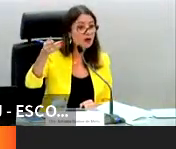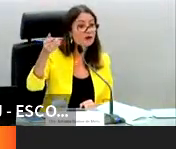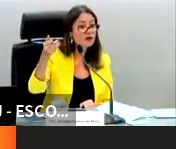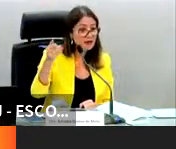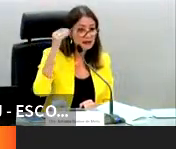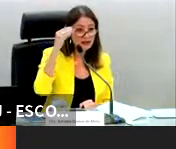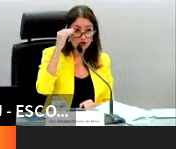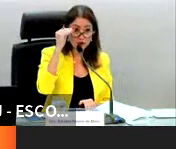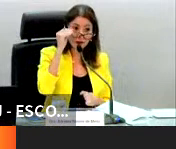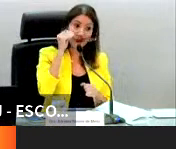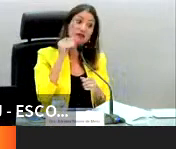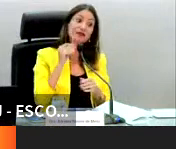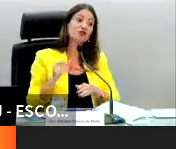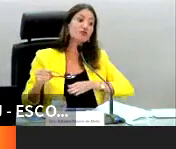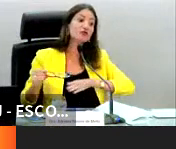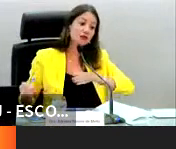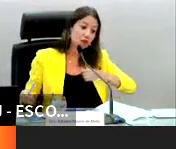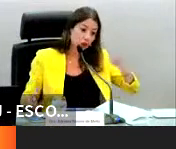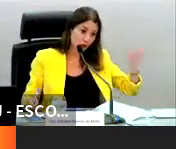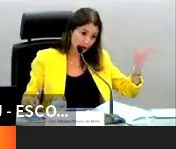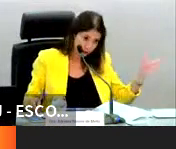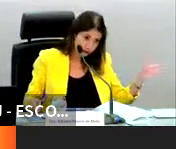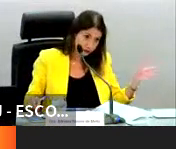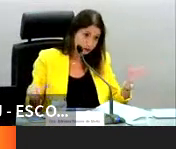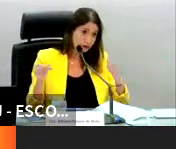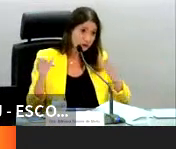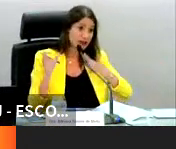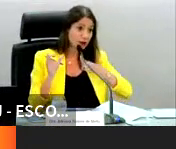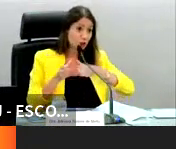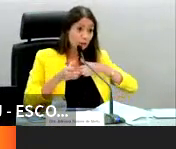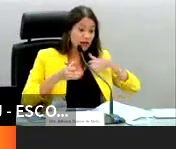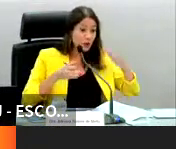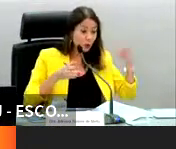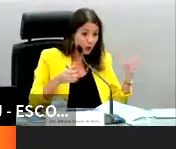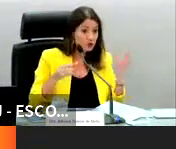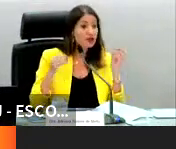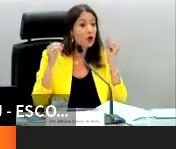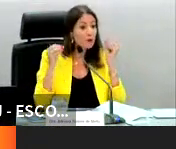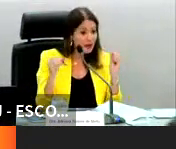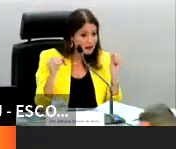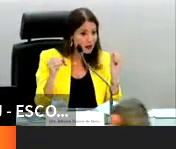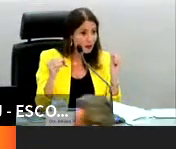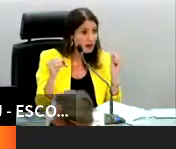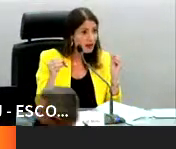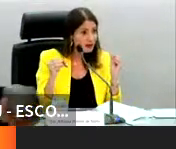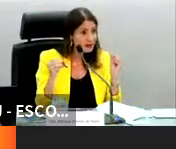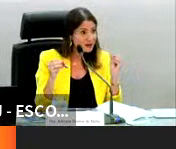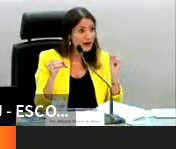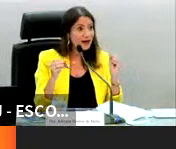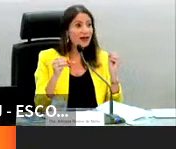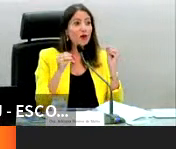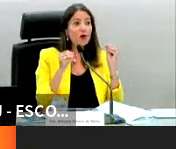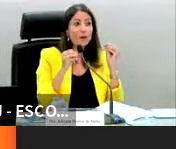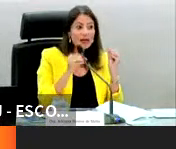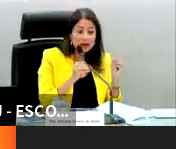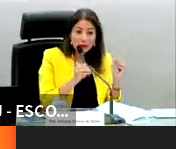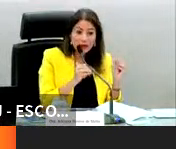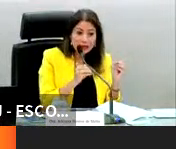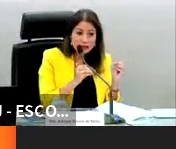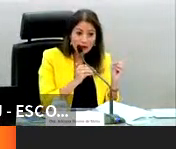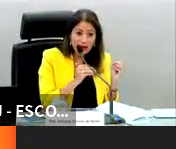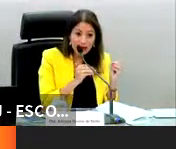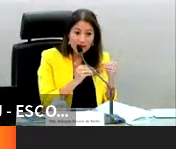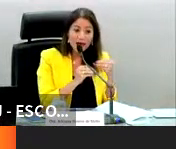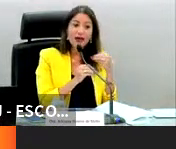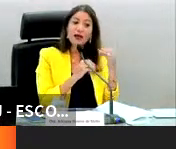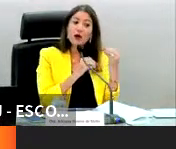do feminicídio, que o feminicídio é um ciclo, né? É todo um percurso, ele começa com ameaça, ele começa com uma